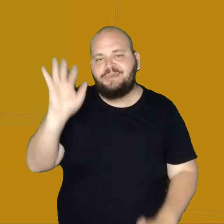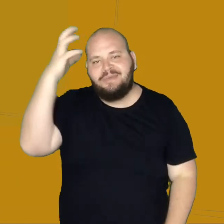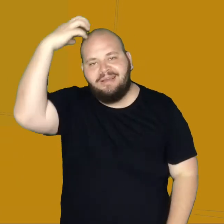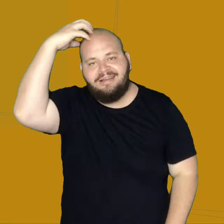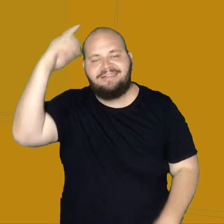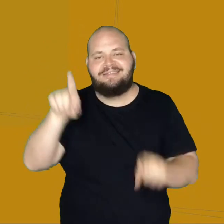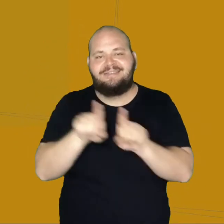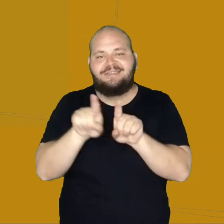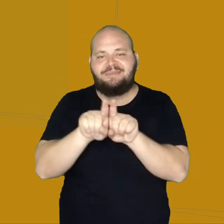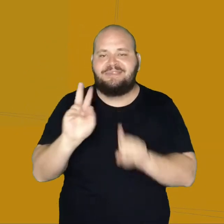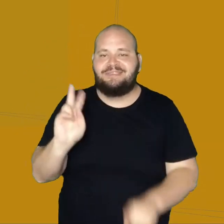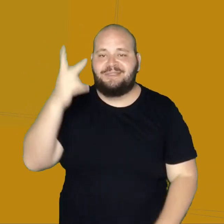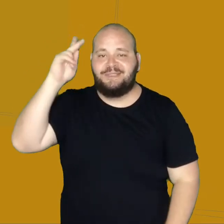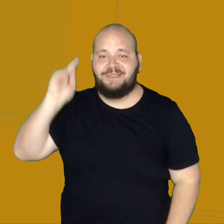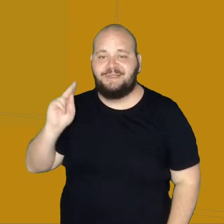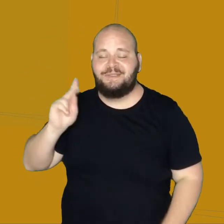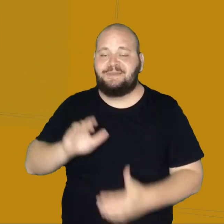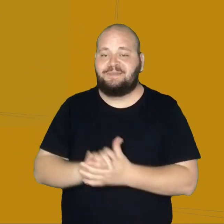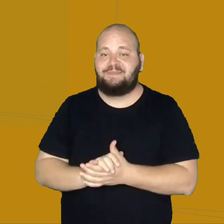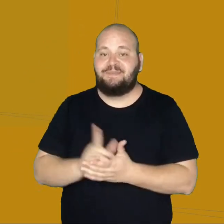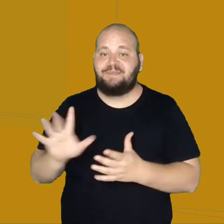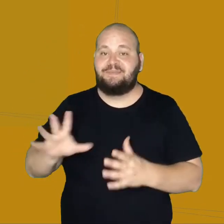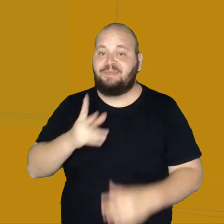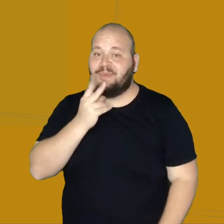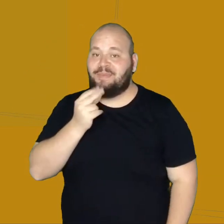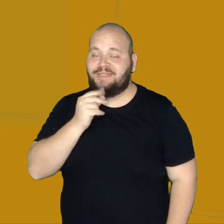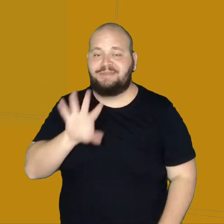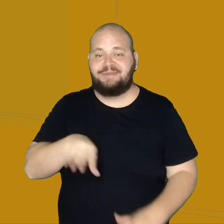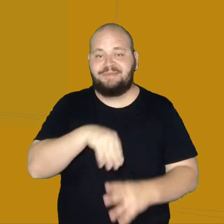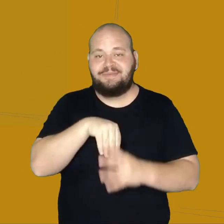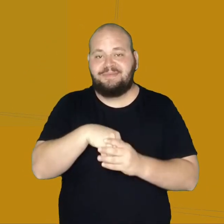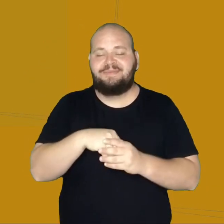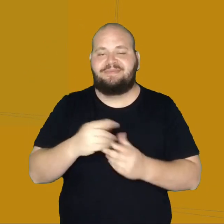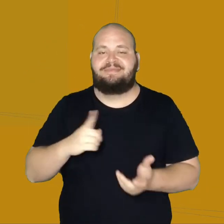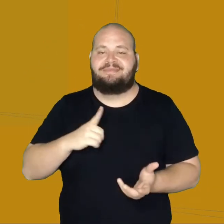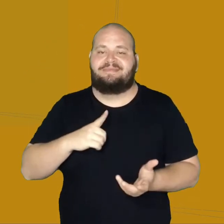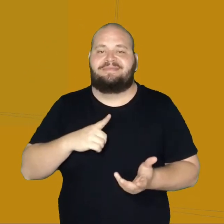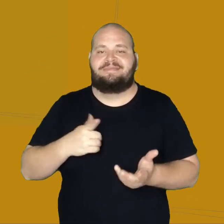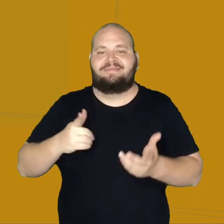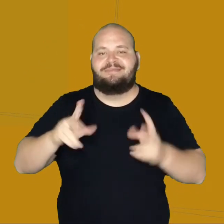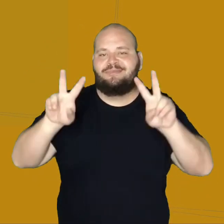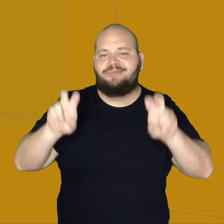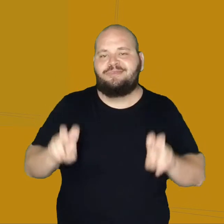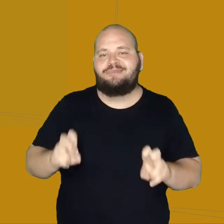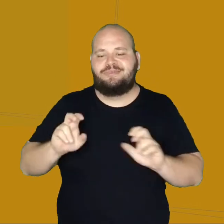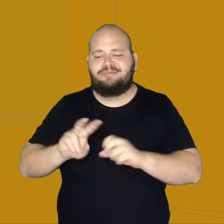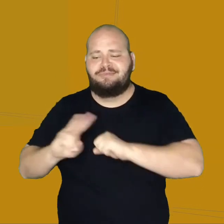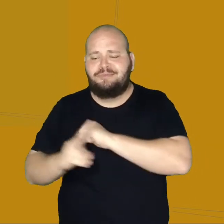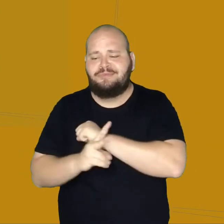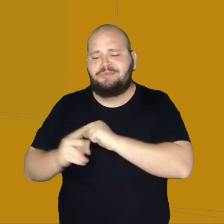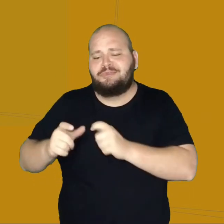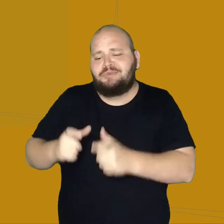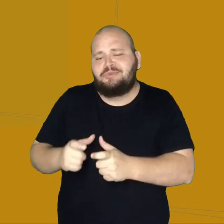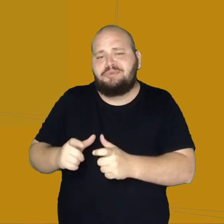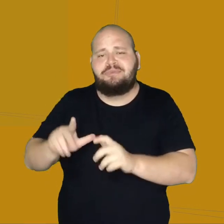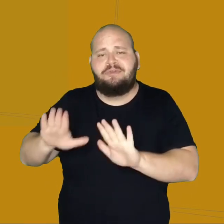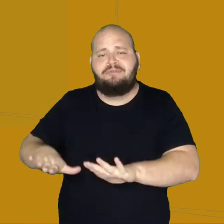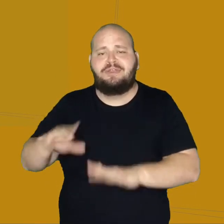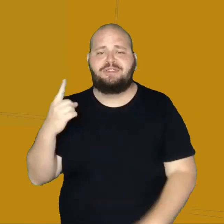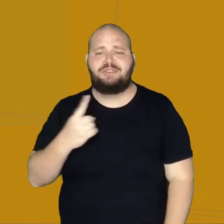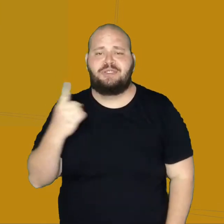as perguntas que vocês fizeram sobre os contos O Alienista, Teoria do Medalhão, A Chinela Turca, O Segredo do Bonzo, O Anel de Polícrates